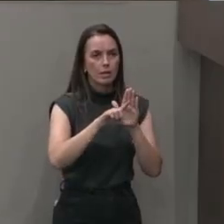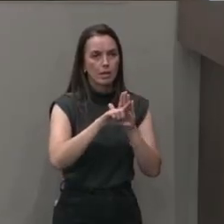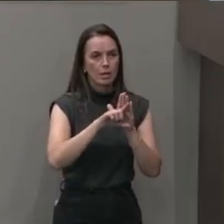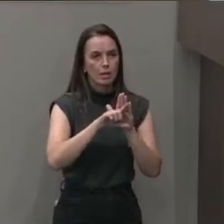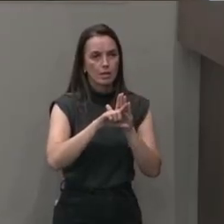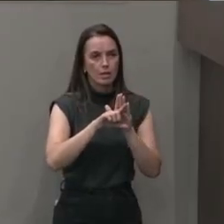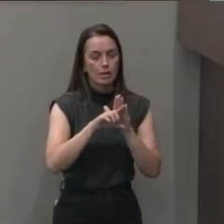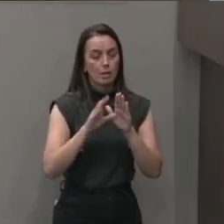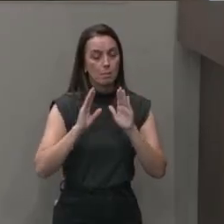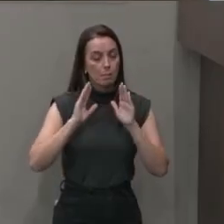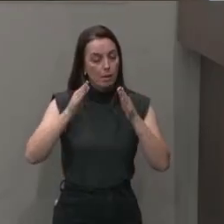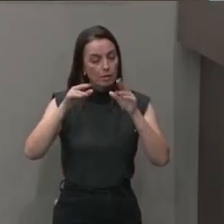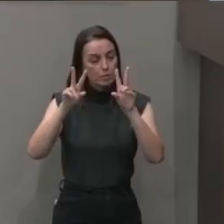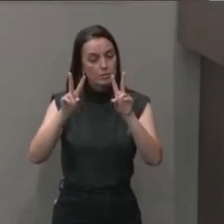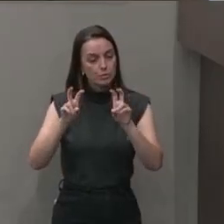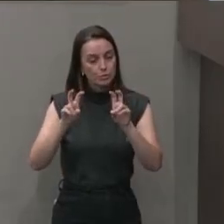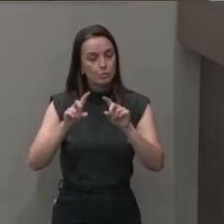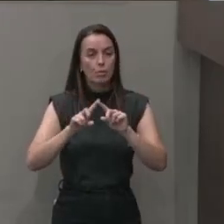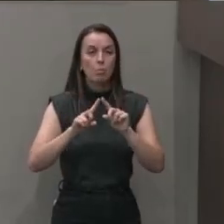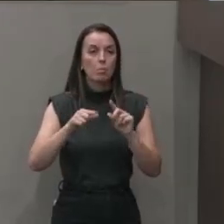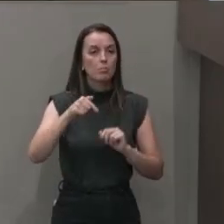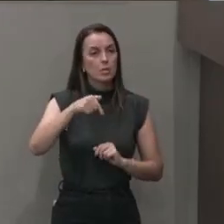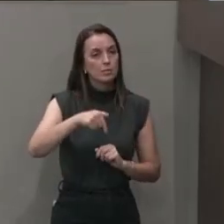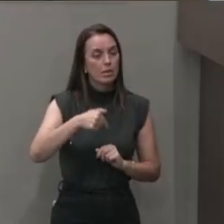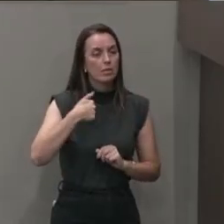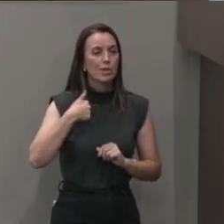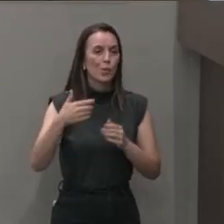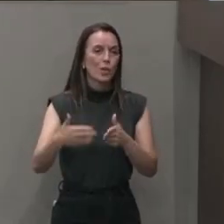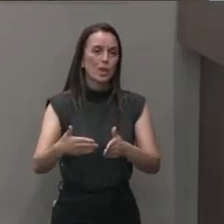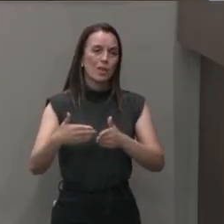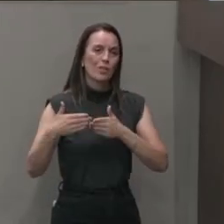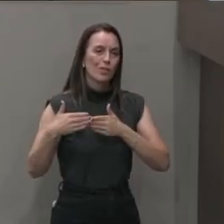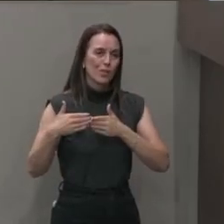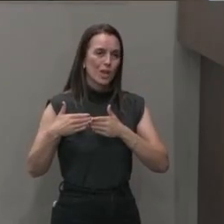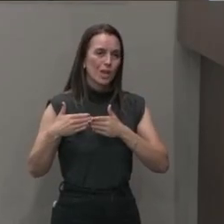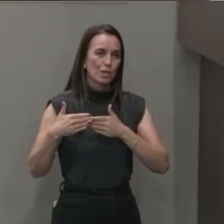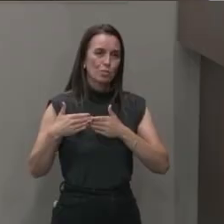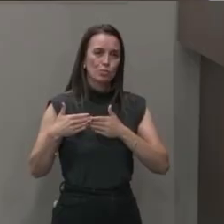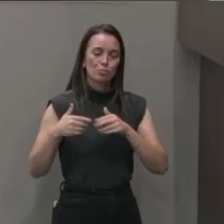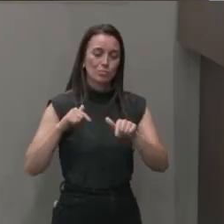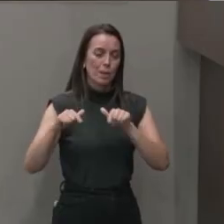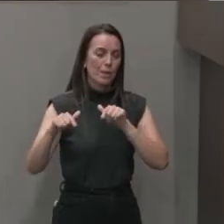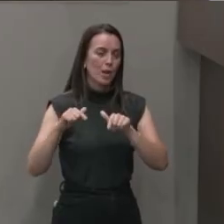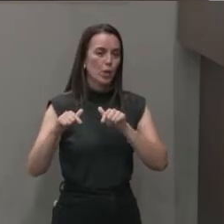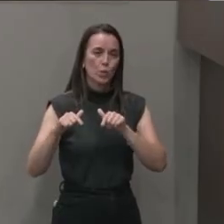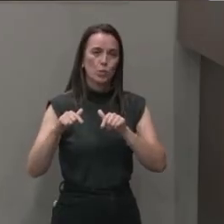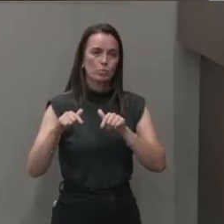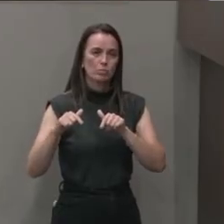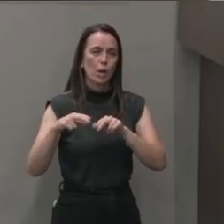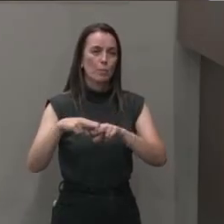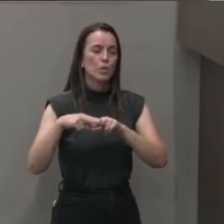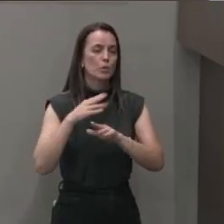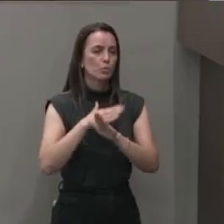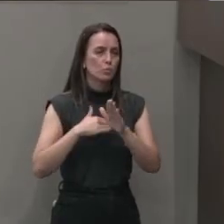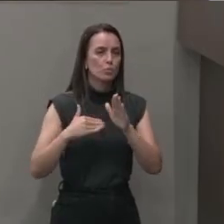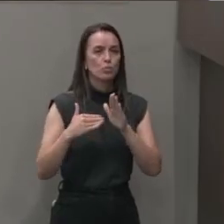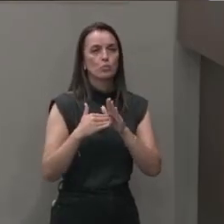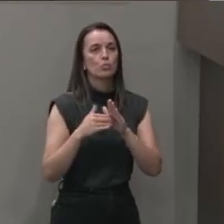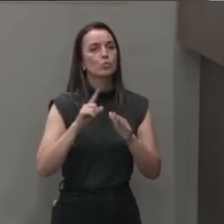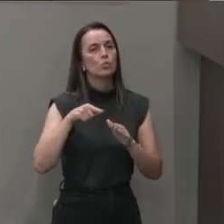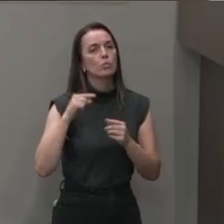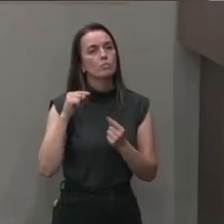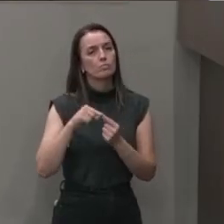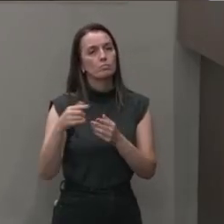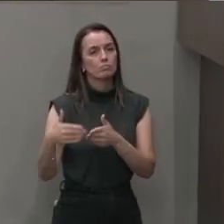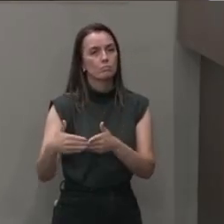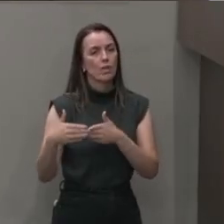matéria. Mas, aqui nesta casa, eu defendo a classe trabalhadora. Então, tudo que for em prol de